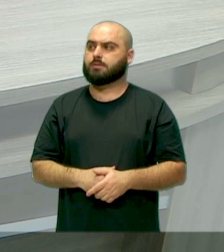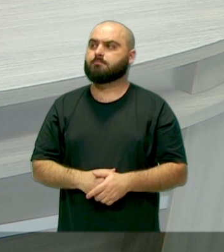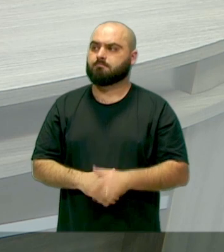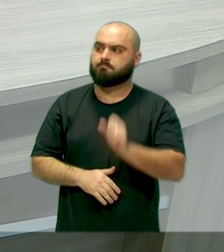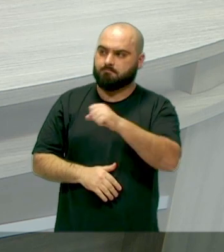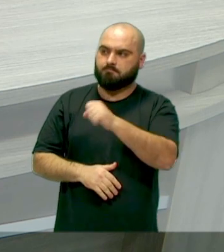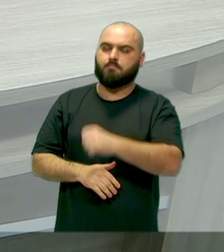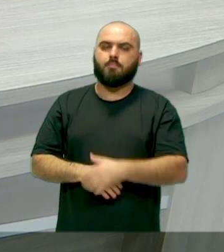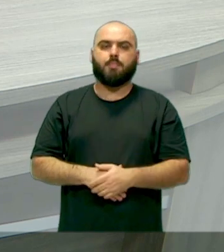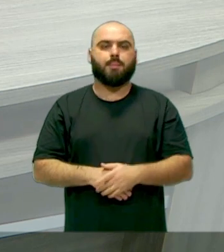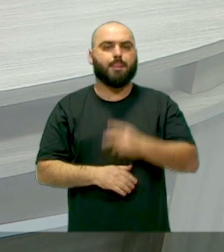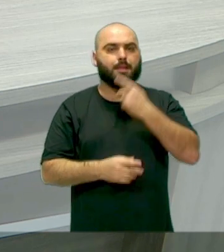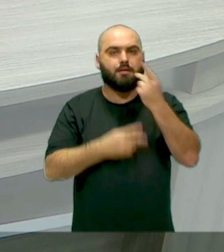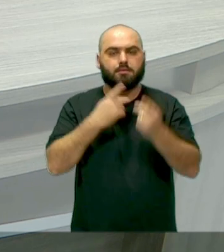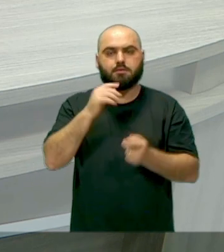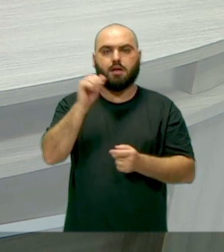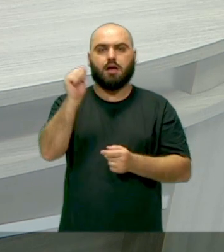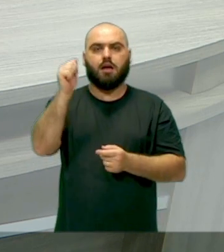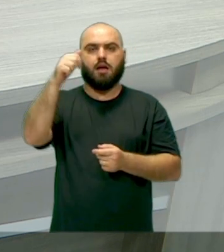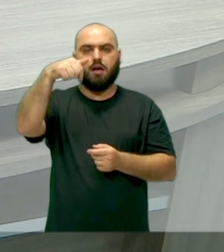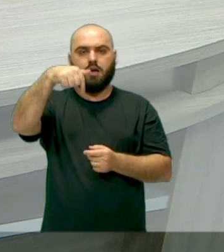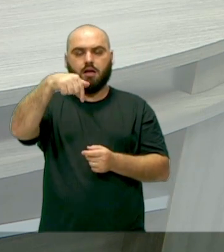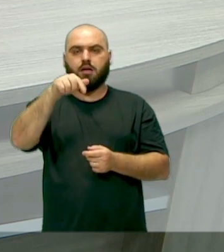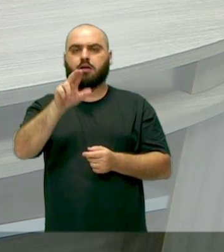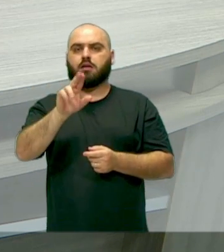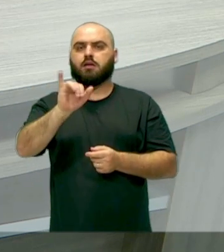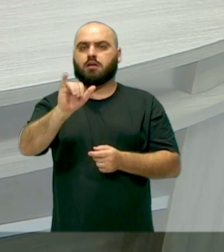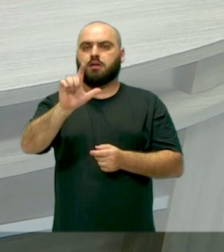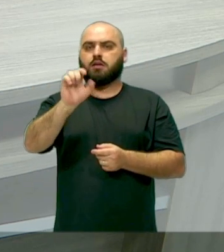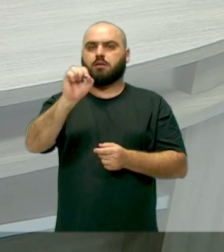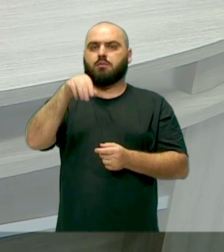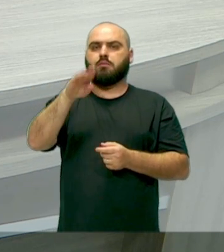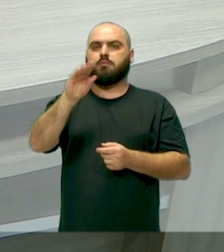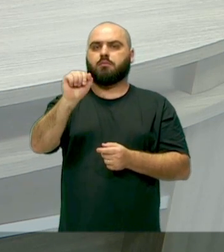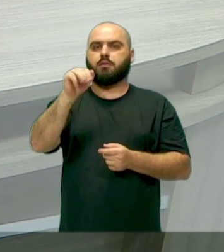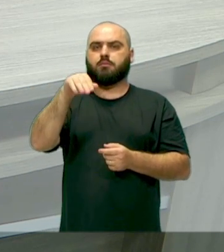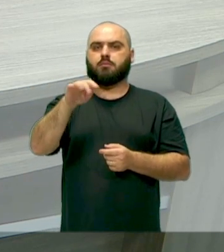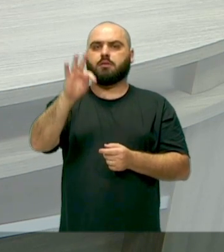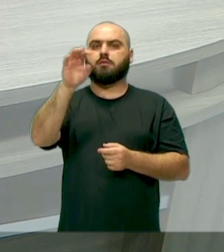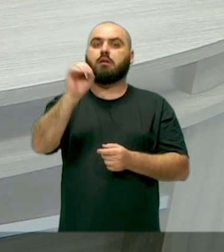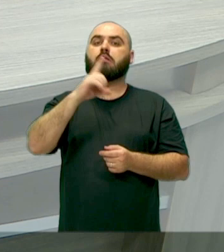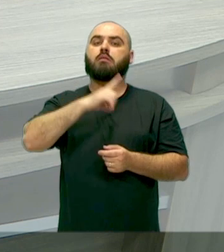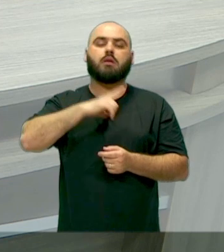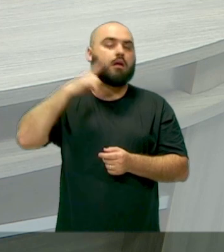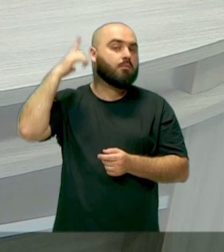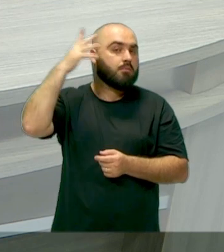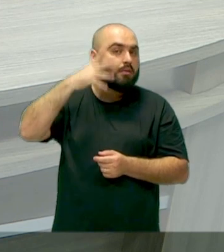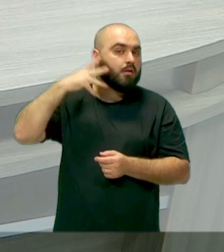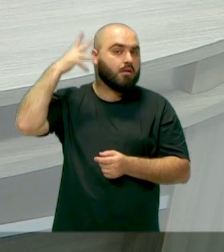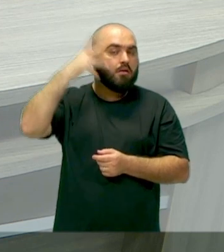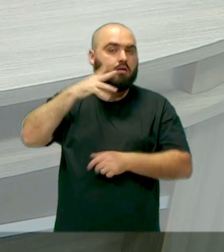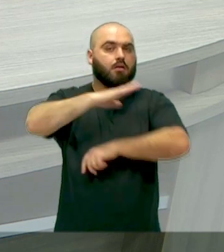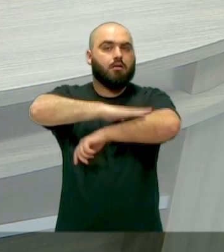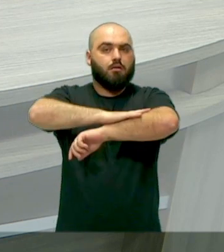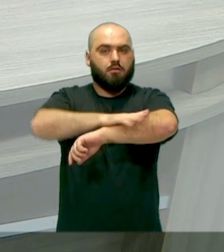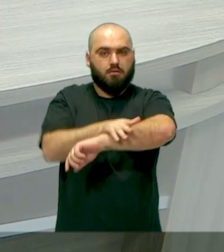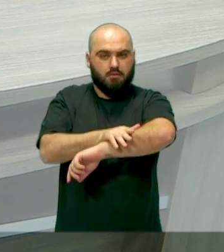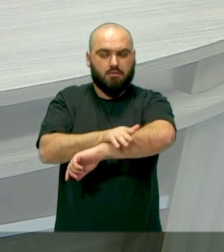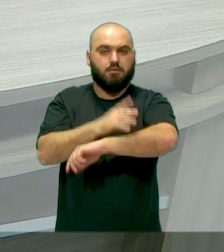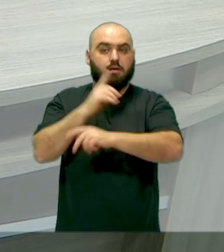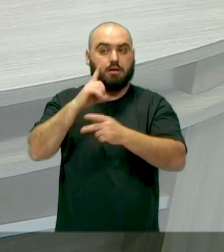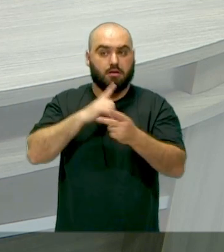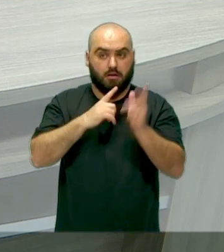Falando sobre o aquilombamento, perspectivas e amparo. Tem também palestras sobre racismo. E tem